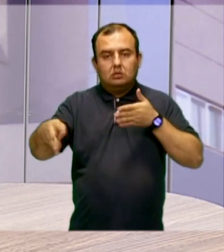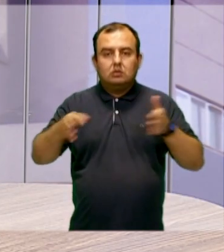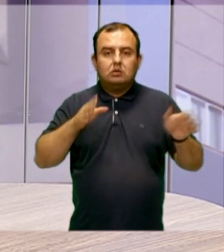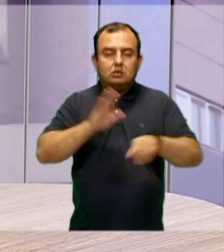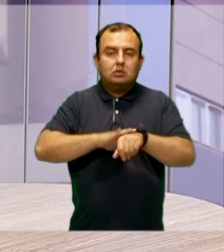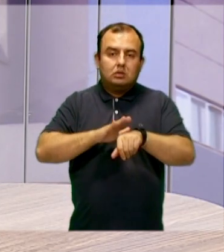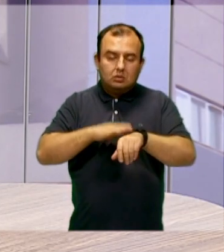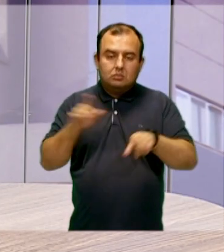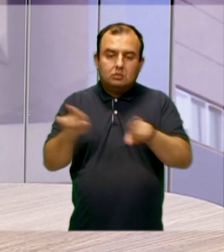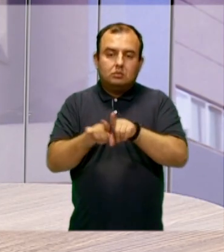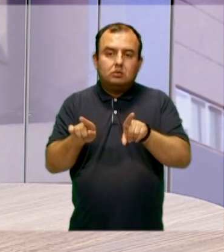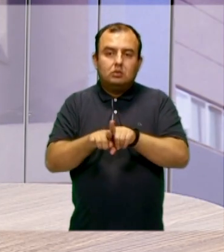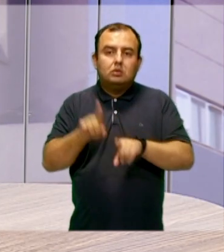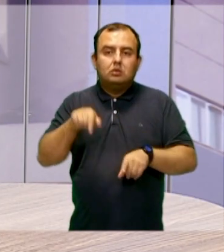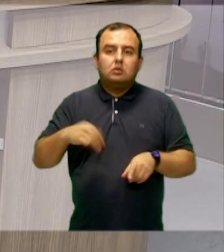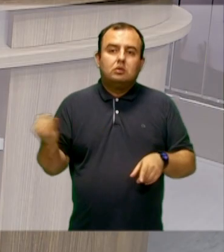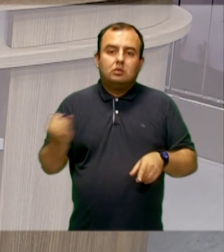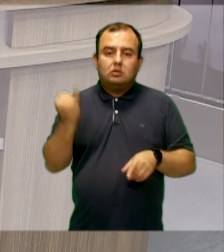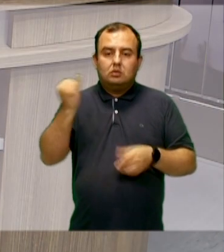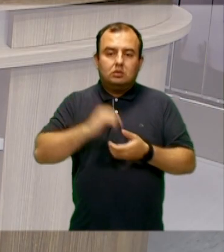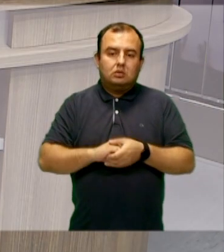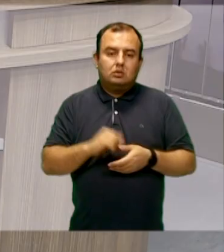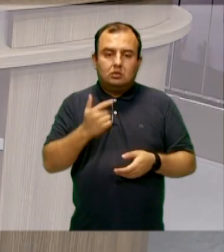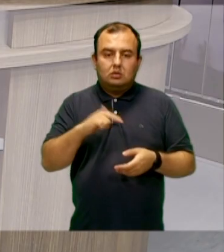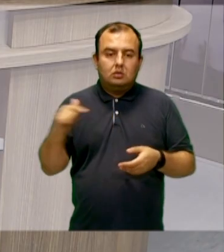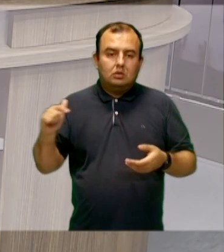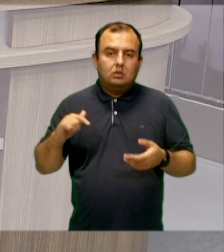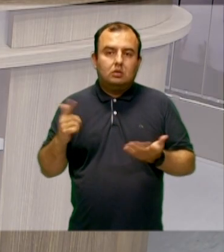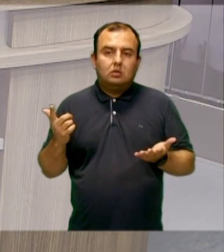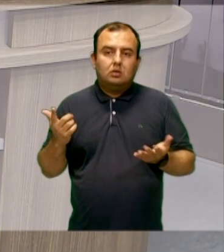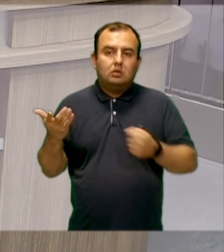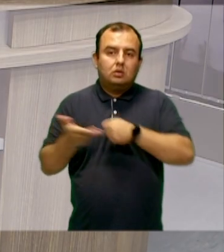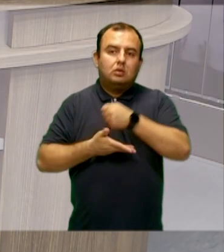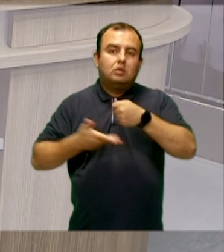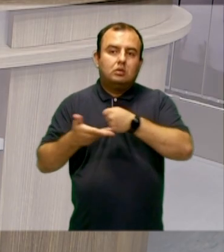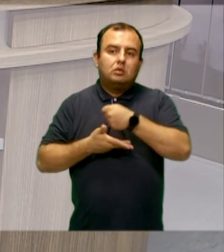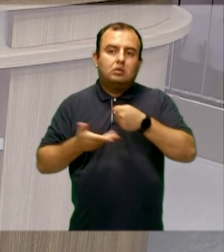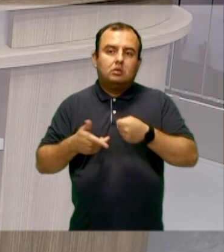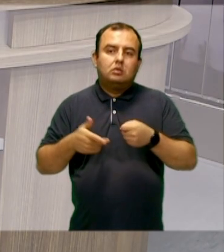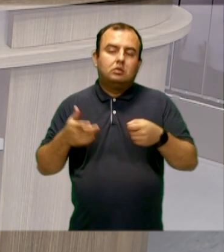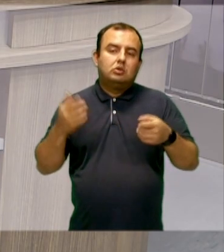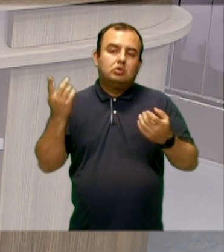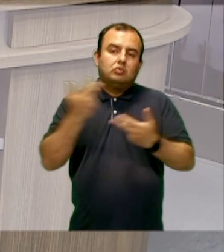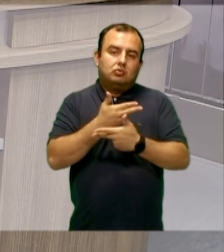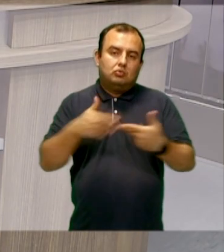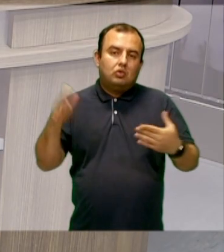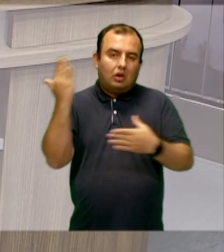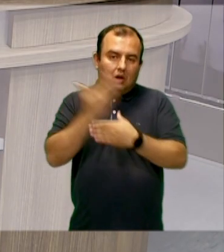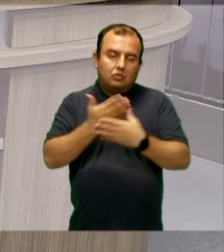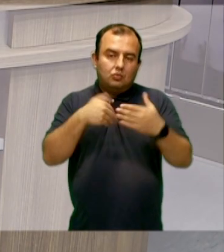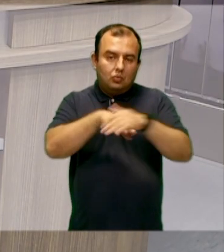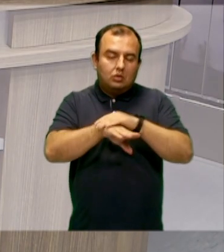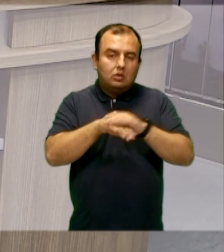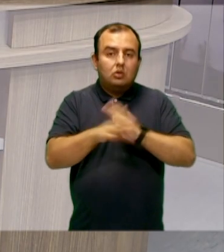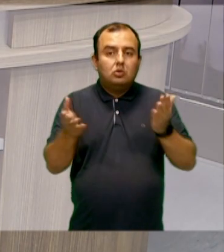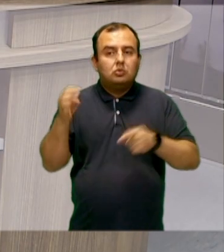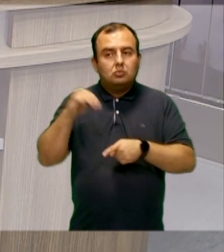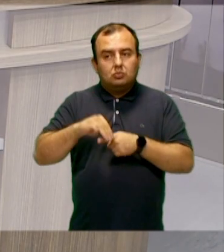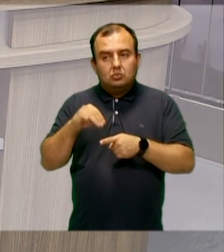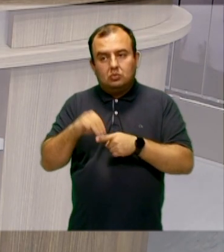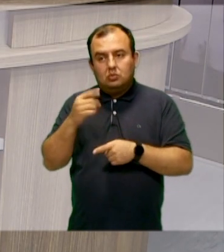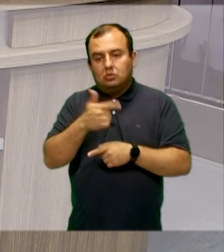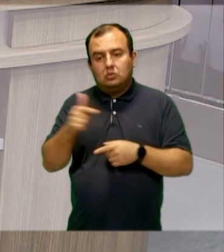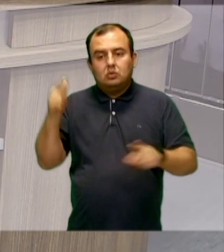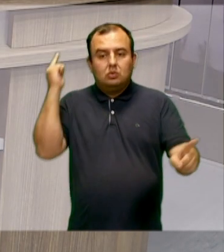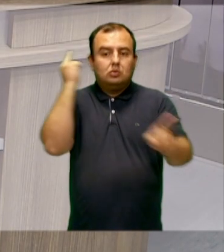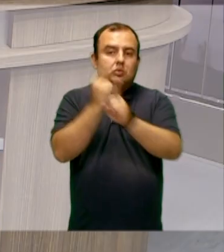que isso é importante, porque hoje o que acontece? Não tem. Mas isso é básico de qualquer arquivo. Mas não tem. Hoje no município, se tem,